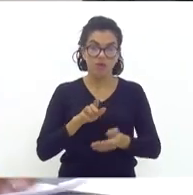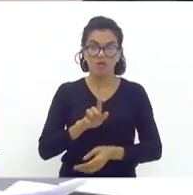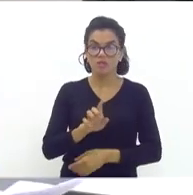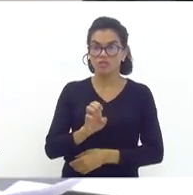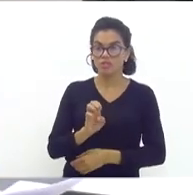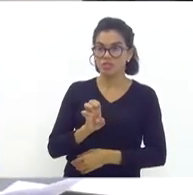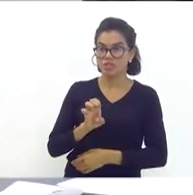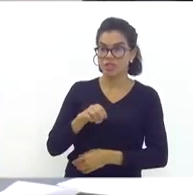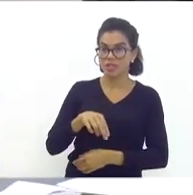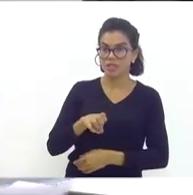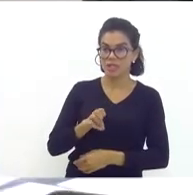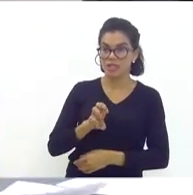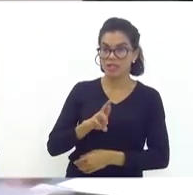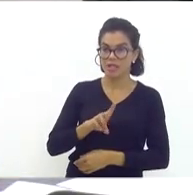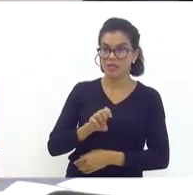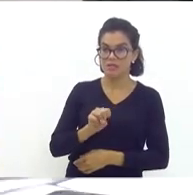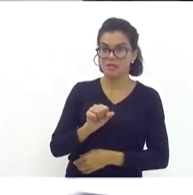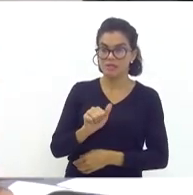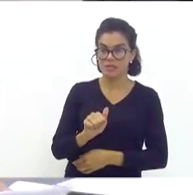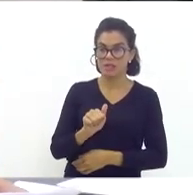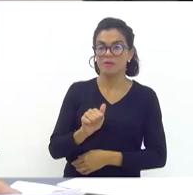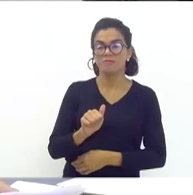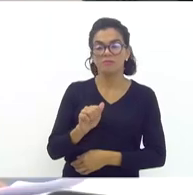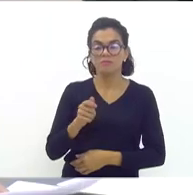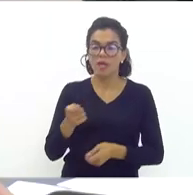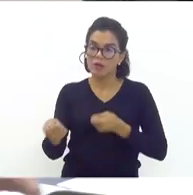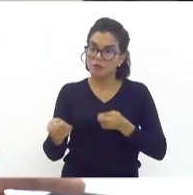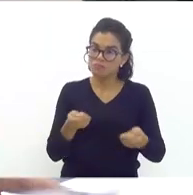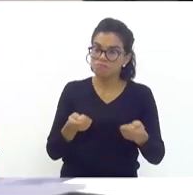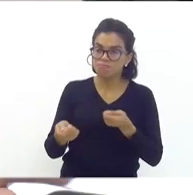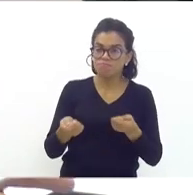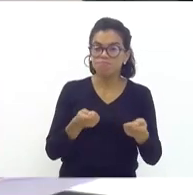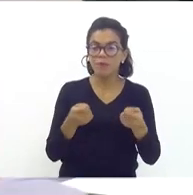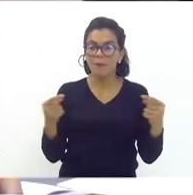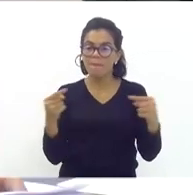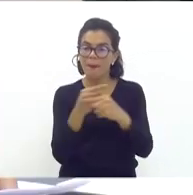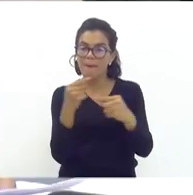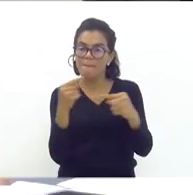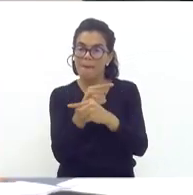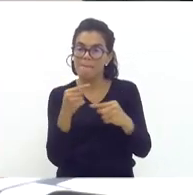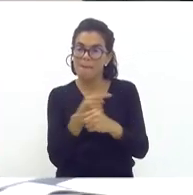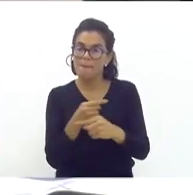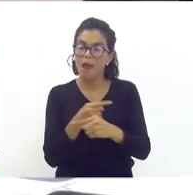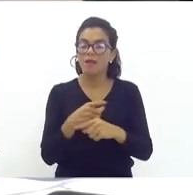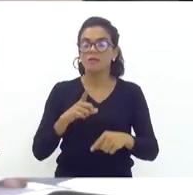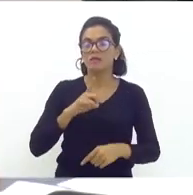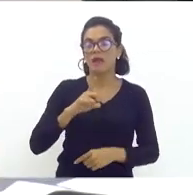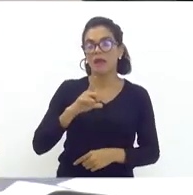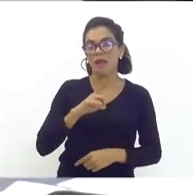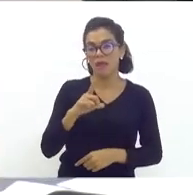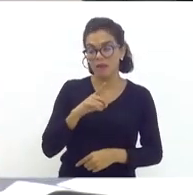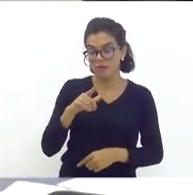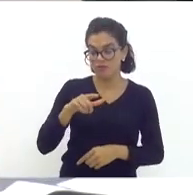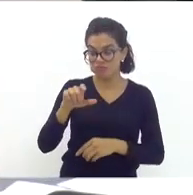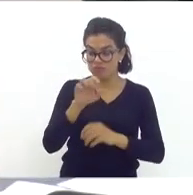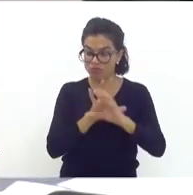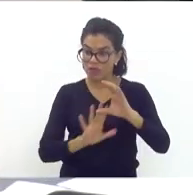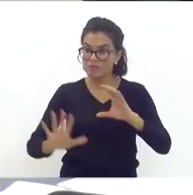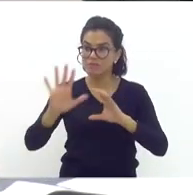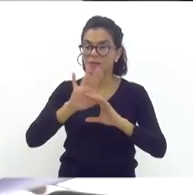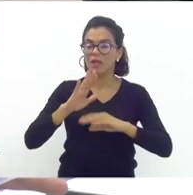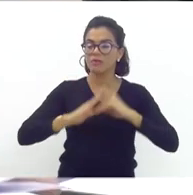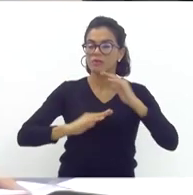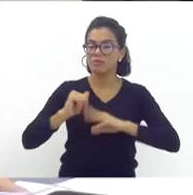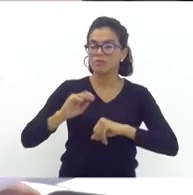de estar presente justamente para dirimir esses eventuais contradições essas questões que envolvem de fato pelo aspecto técnico de